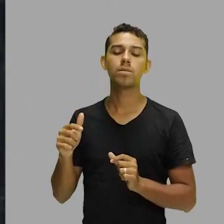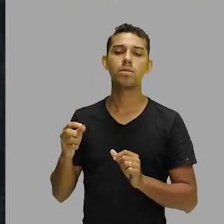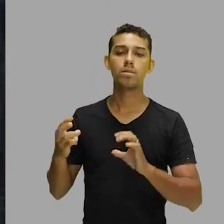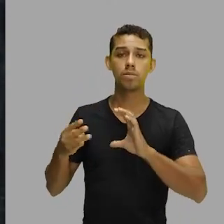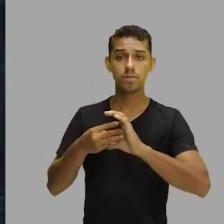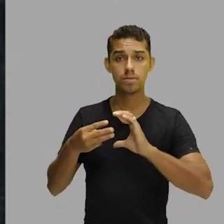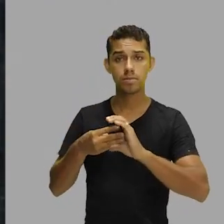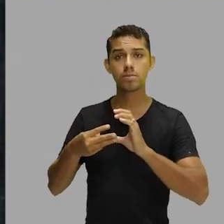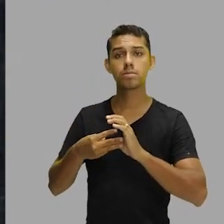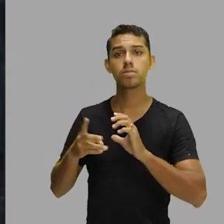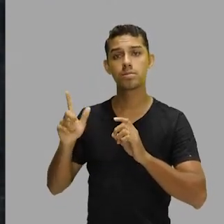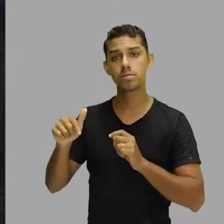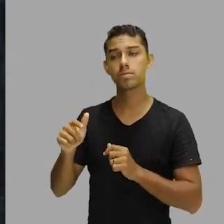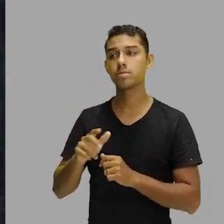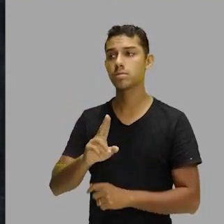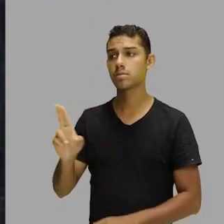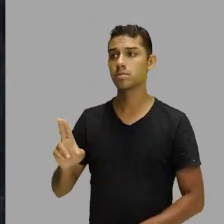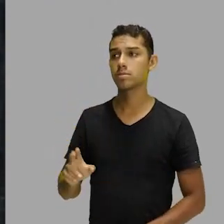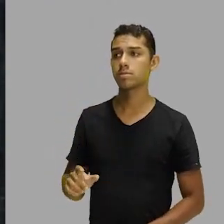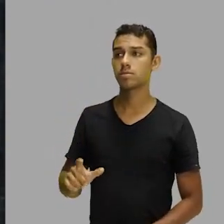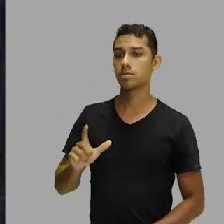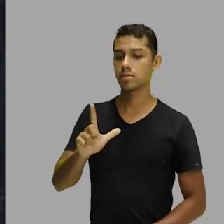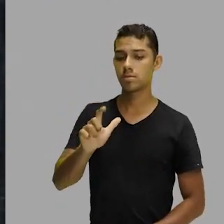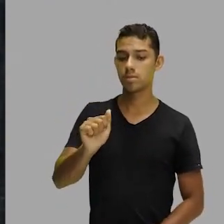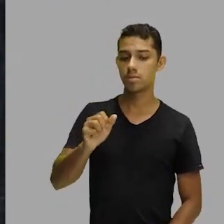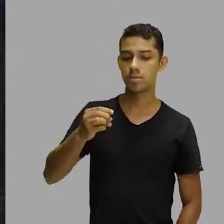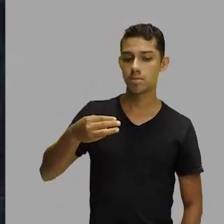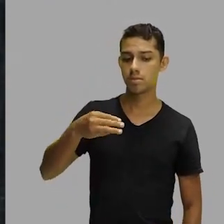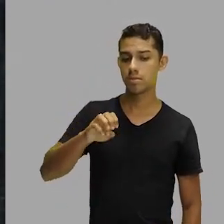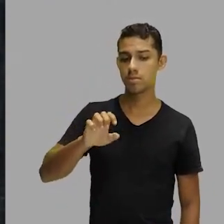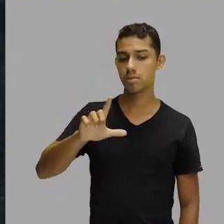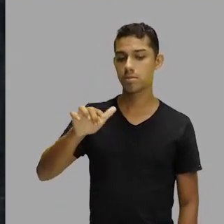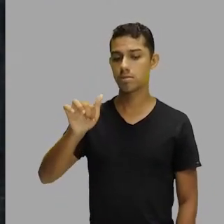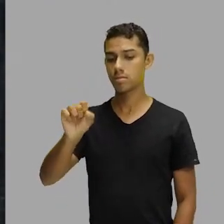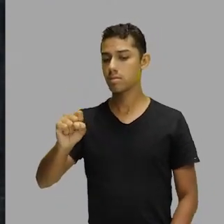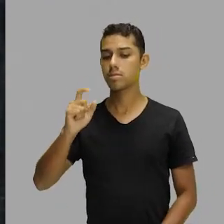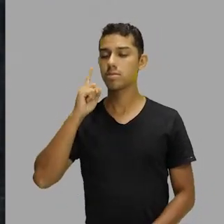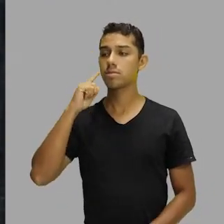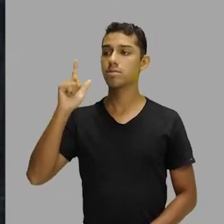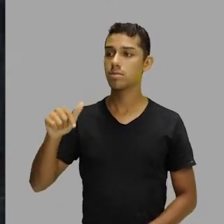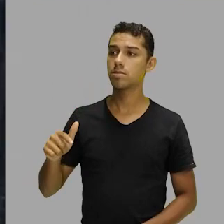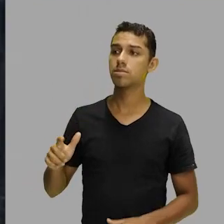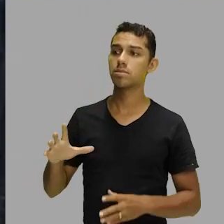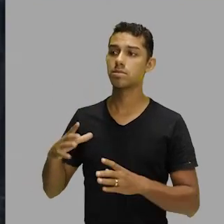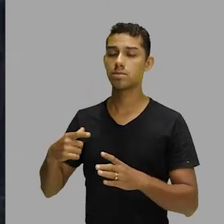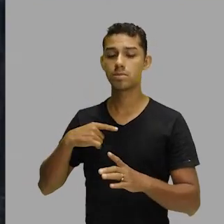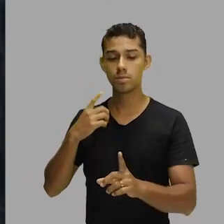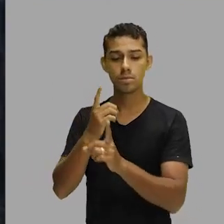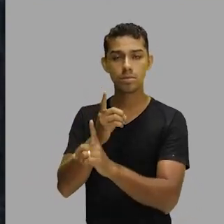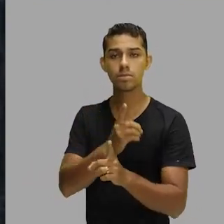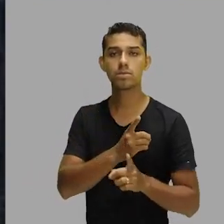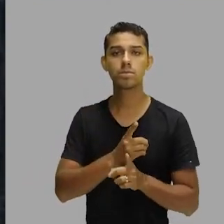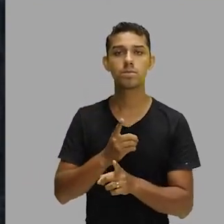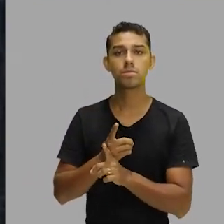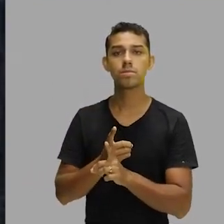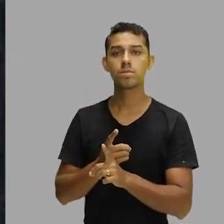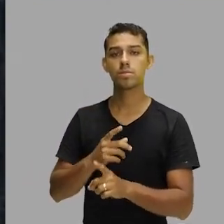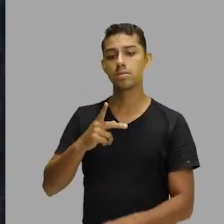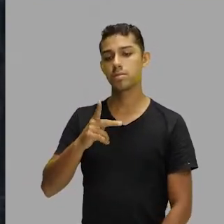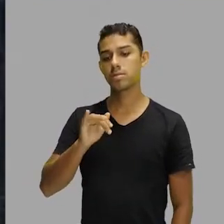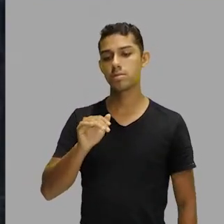Essas membranas a gente chama de lamelas. E nessas lamelas nós vamos encontrar o